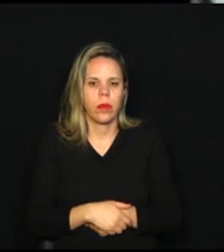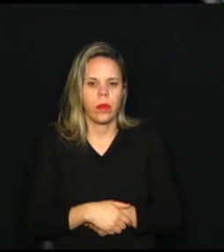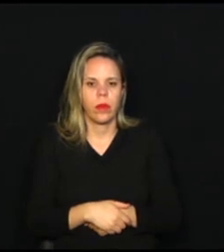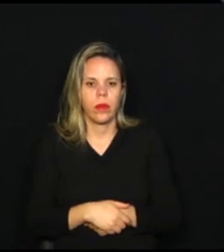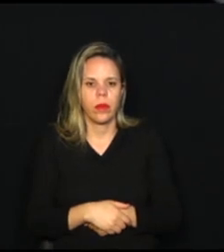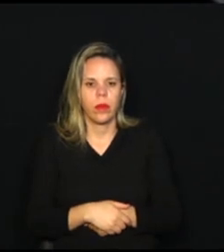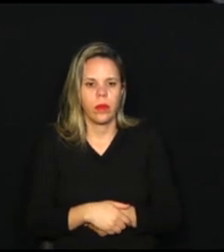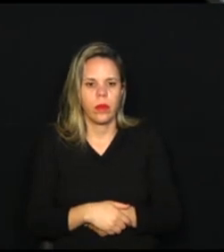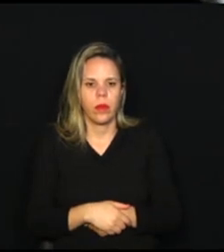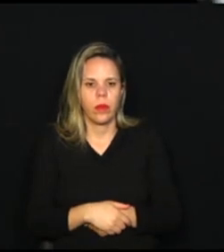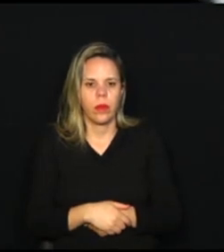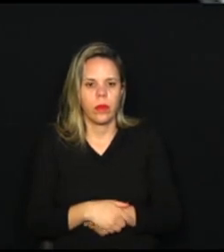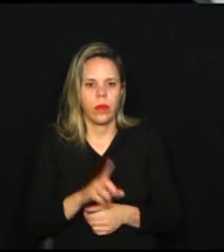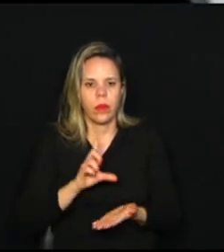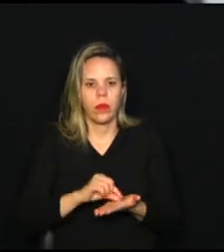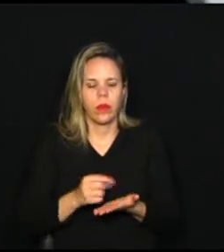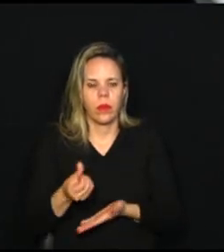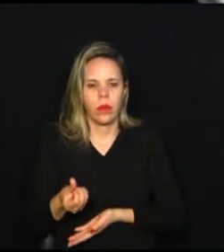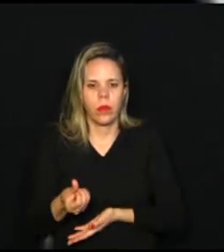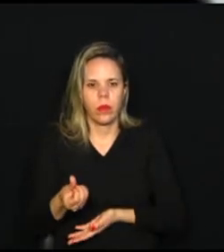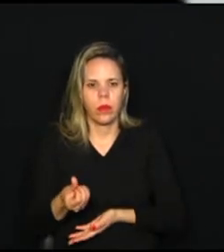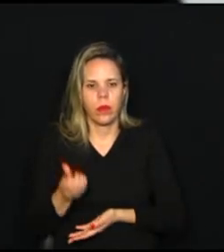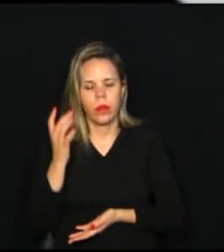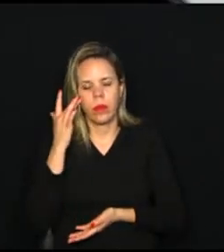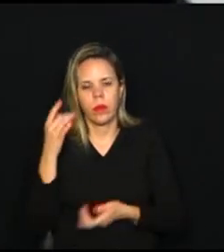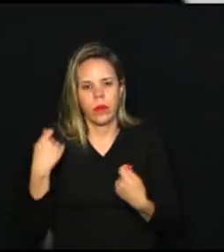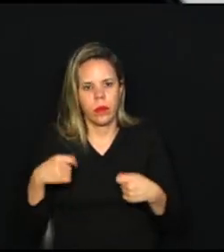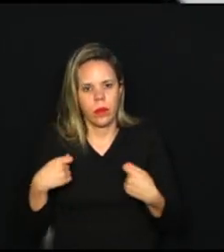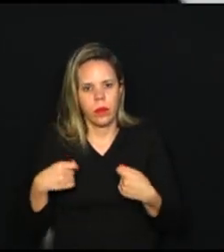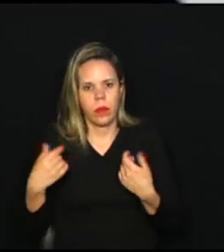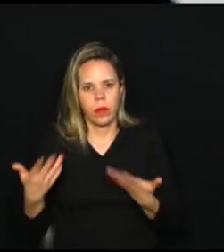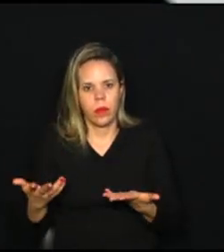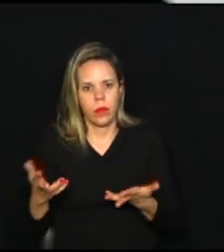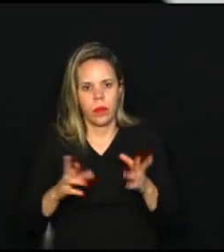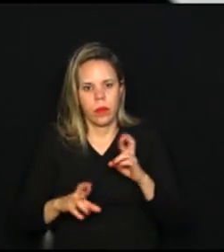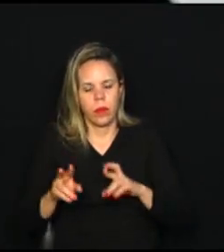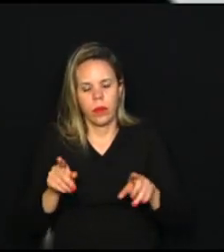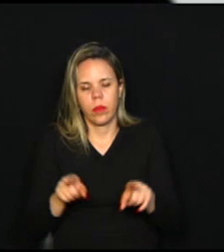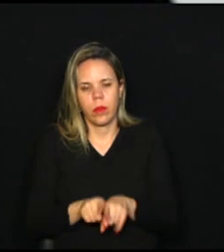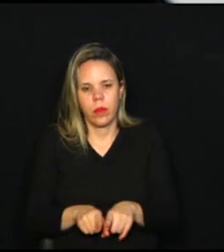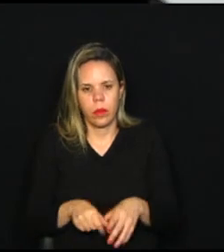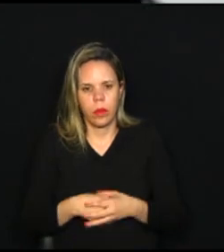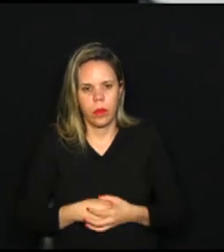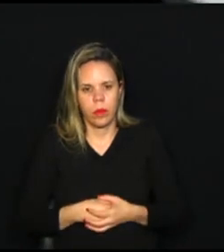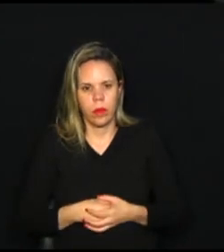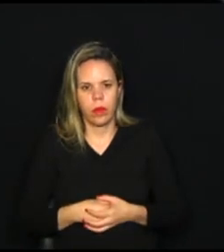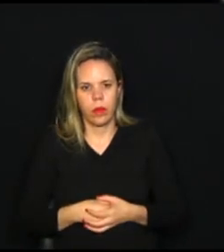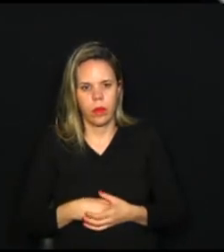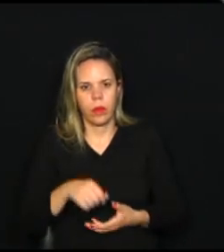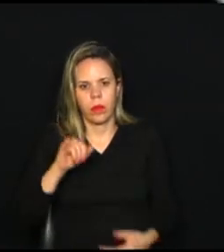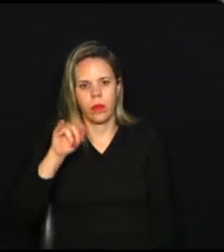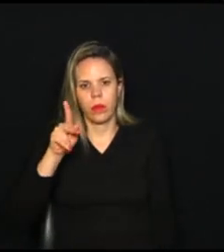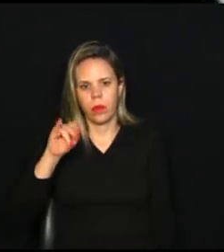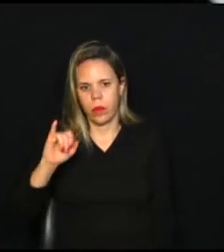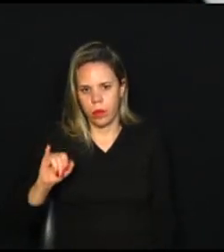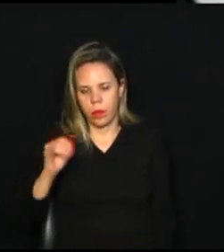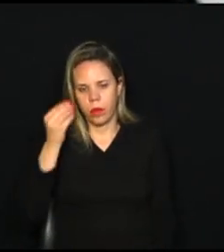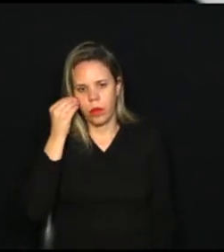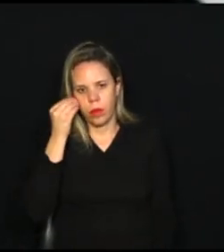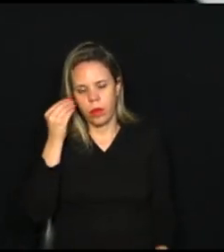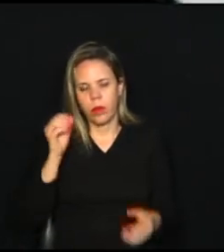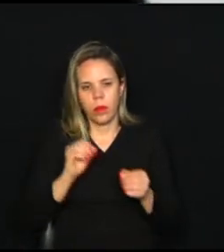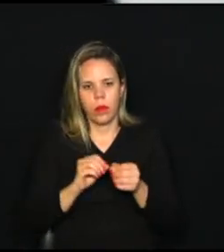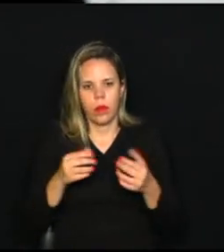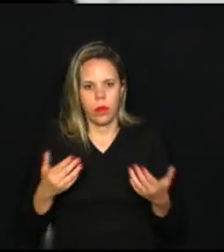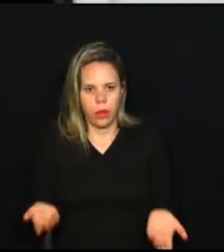Em relação à lei, ao artigo 6, acho que a gente precisaria rever também, porque o EPI, para quem faz o teste, e